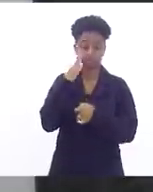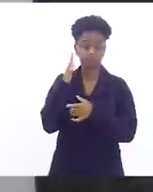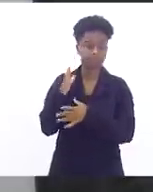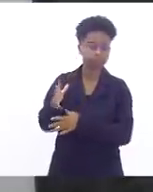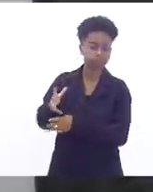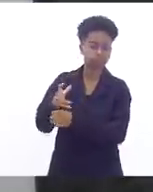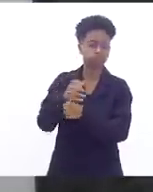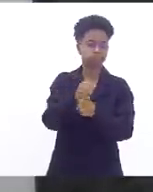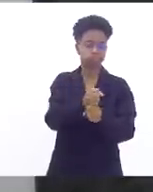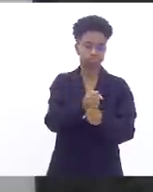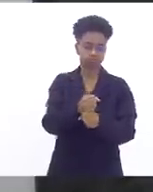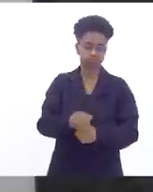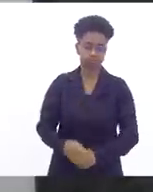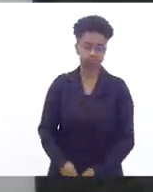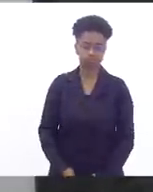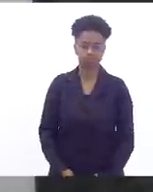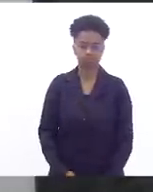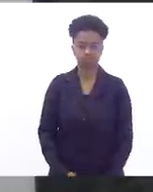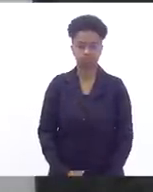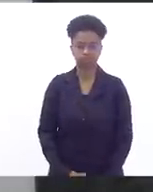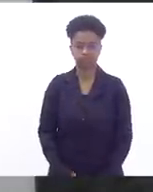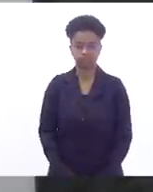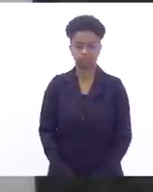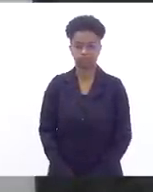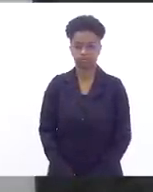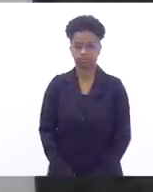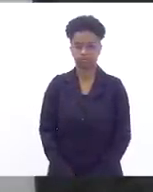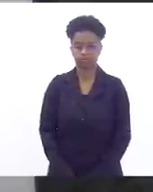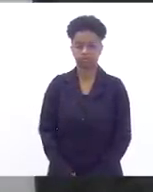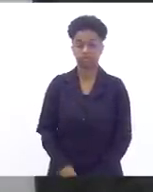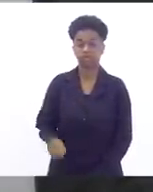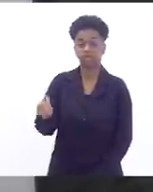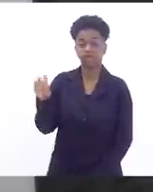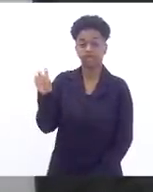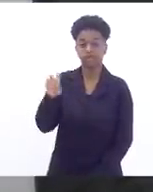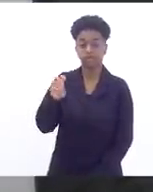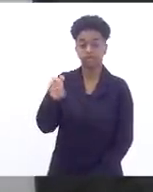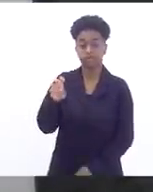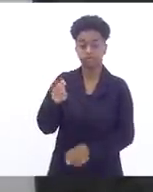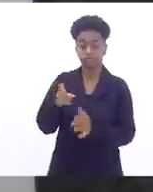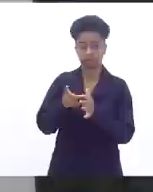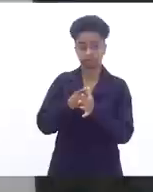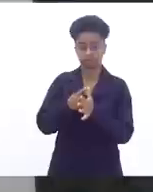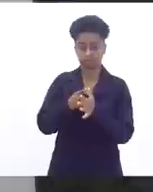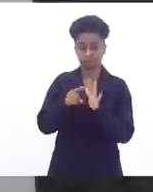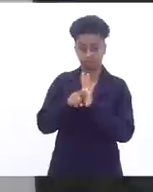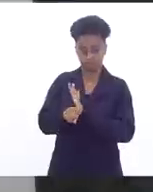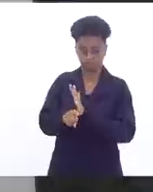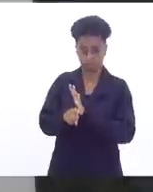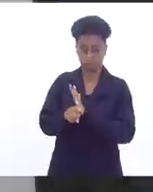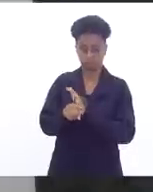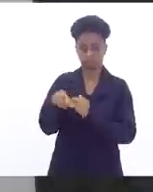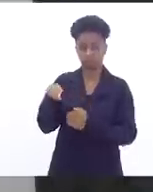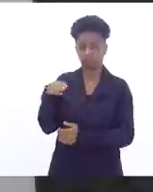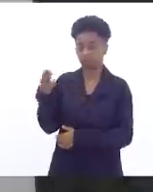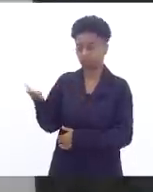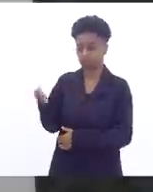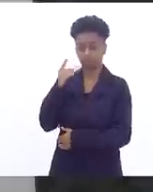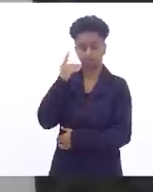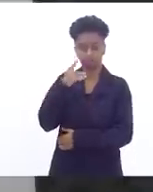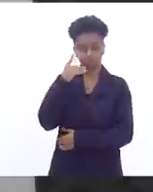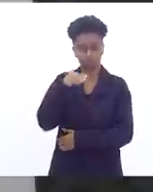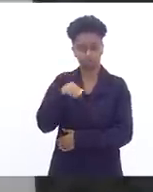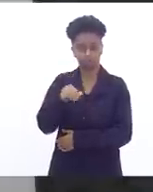que volume é esse a quinta Pergunta a deputada Marta Rocha já abordou